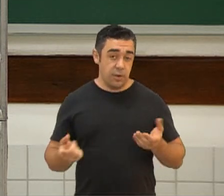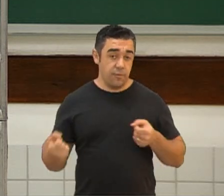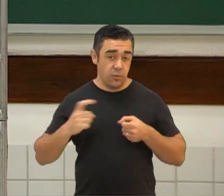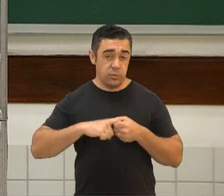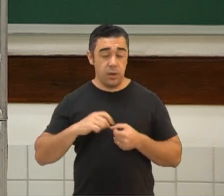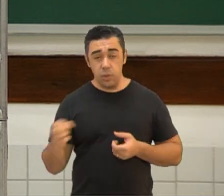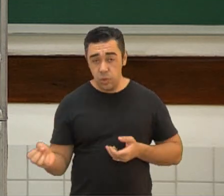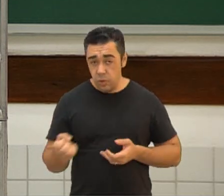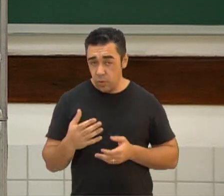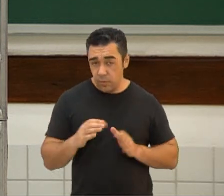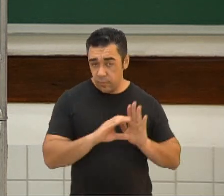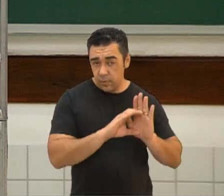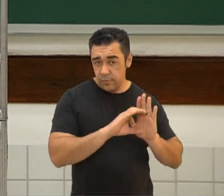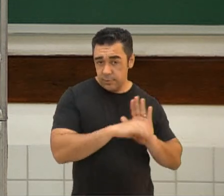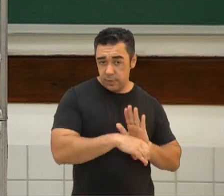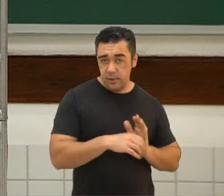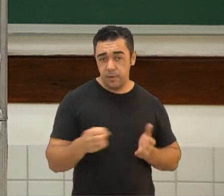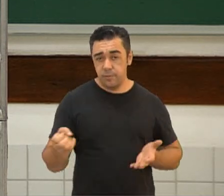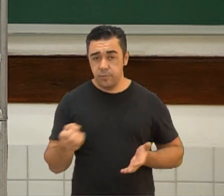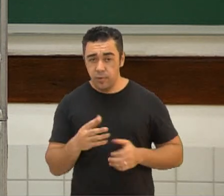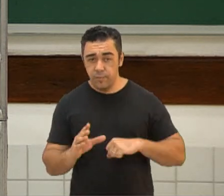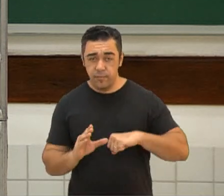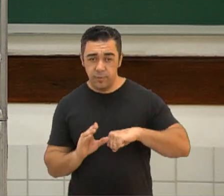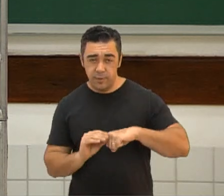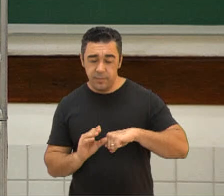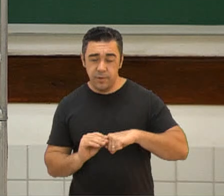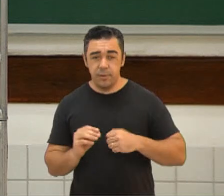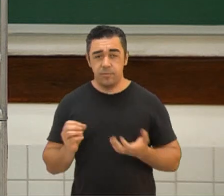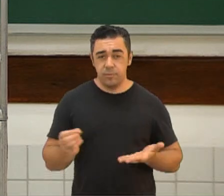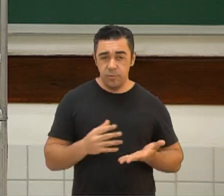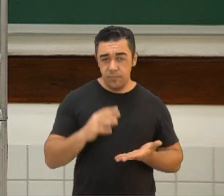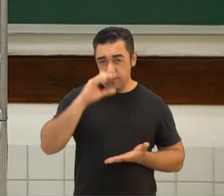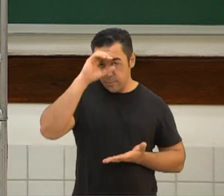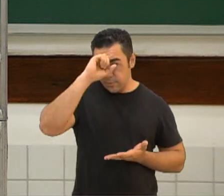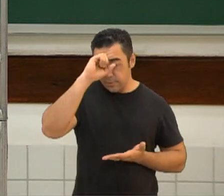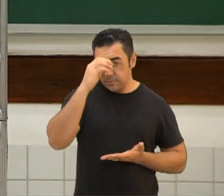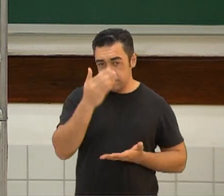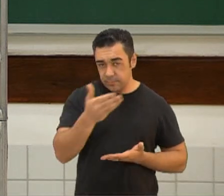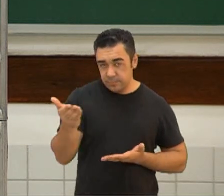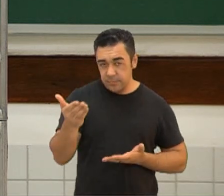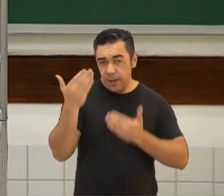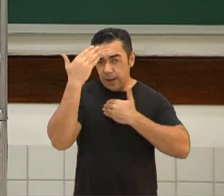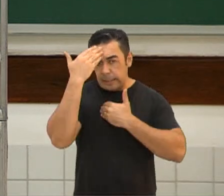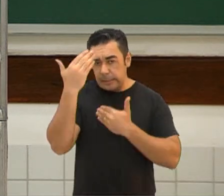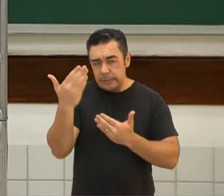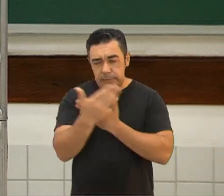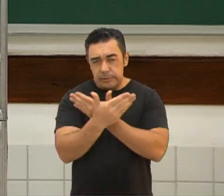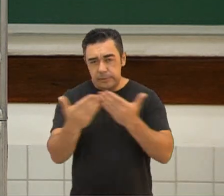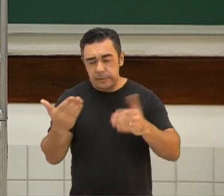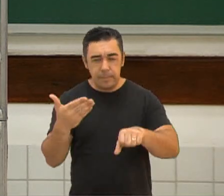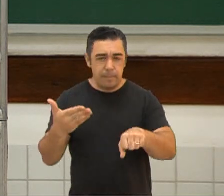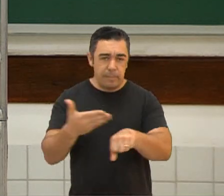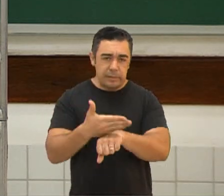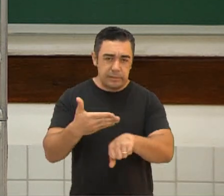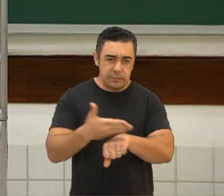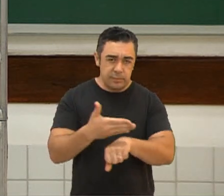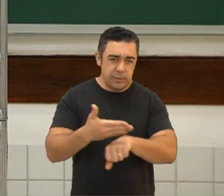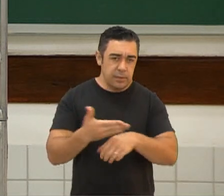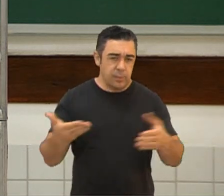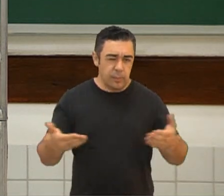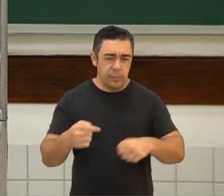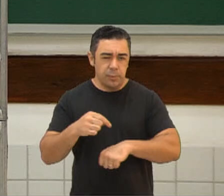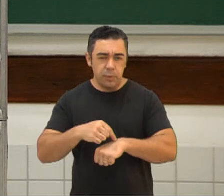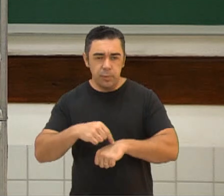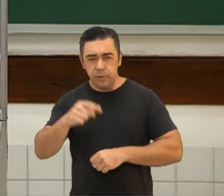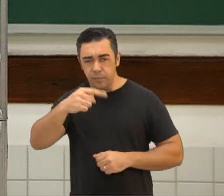novos conceitos, né, novos saberes, novos aprendizados. Agradeço imensamente a participação de vocês, esse momento que